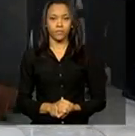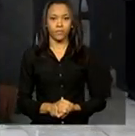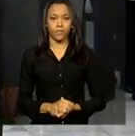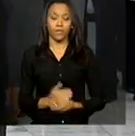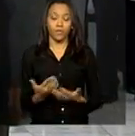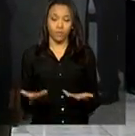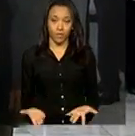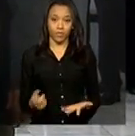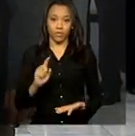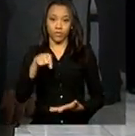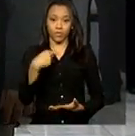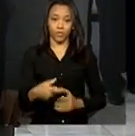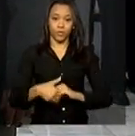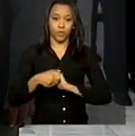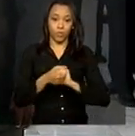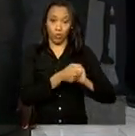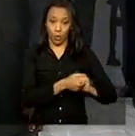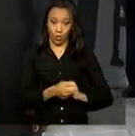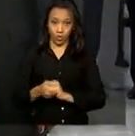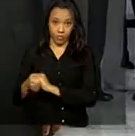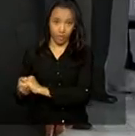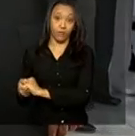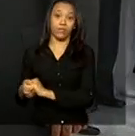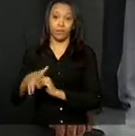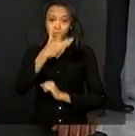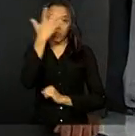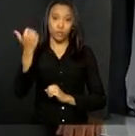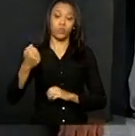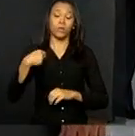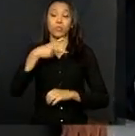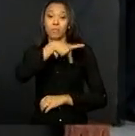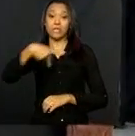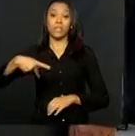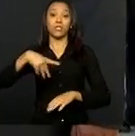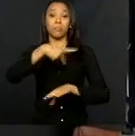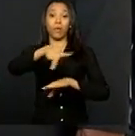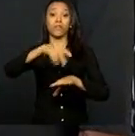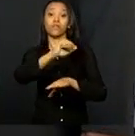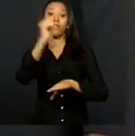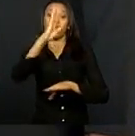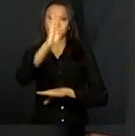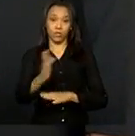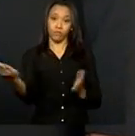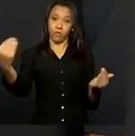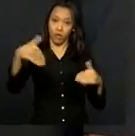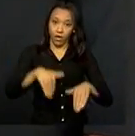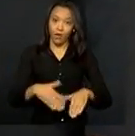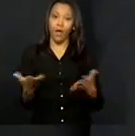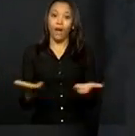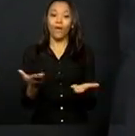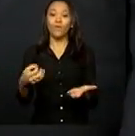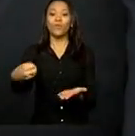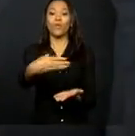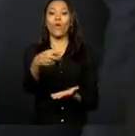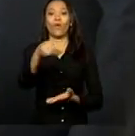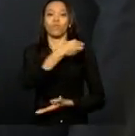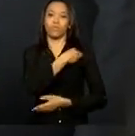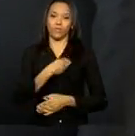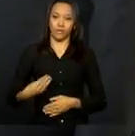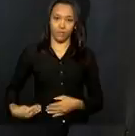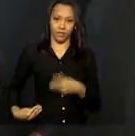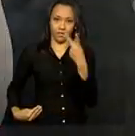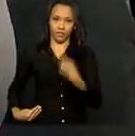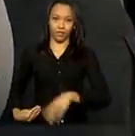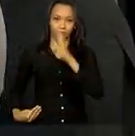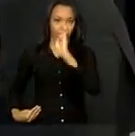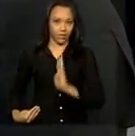Bom, e depois do cumprimento dessas autoridades estrangeiras, enfim, a presidenta Dilma Rousseff vai dar posse aí aos novos ministros, né? O grupo